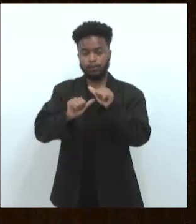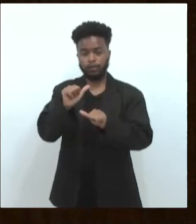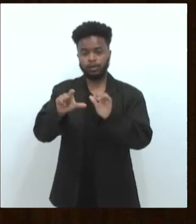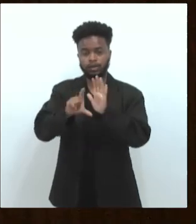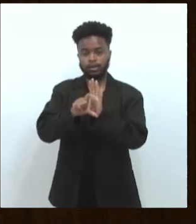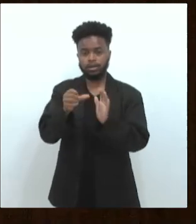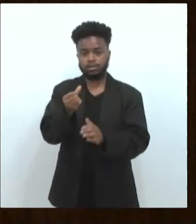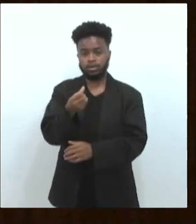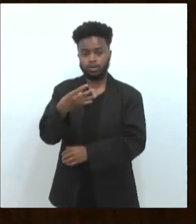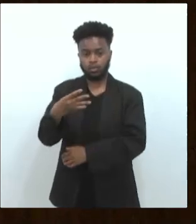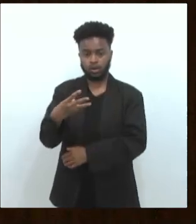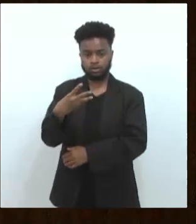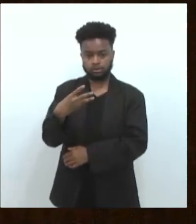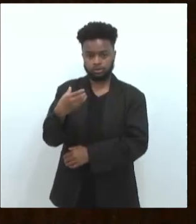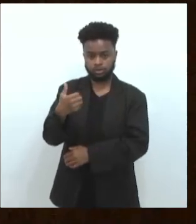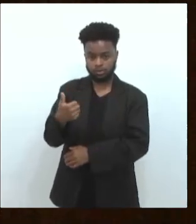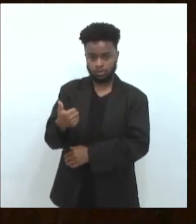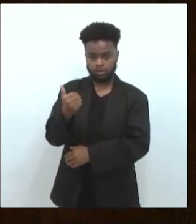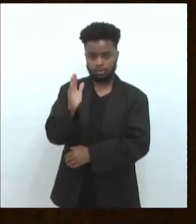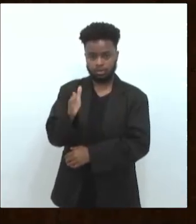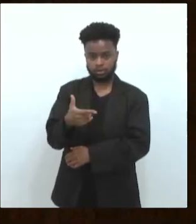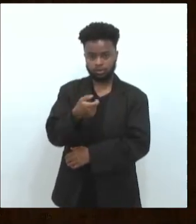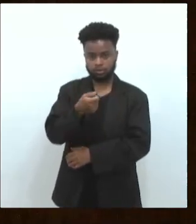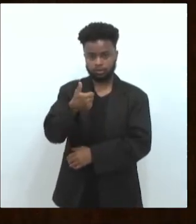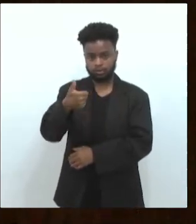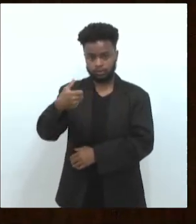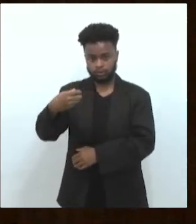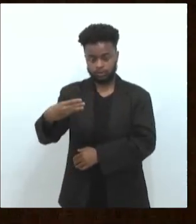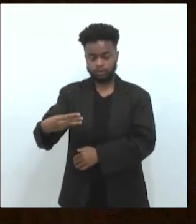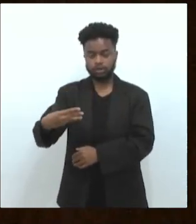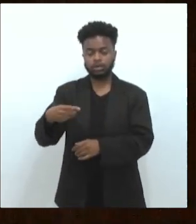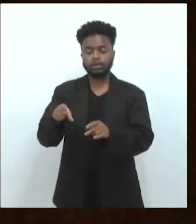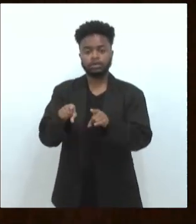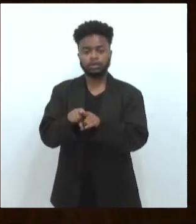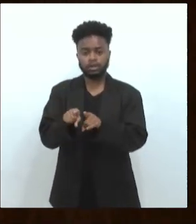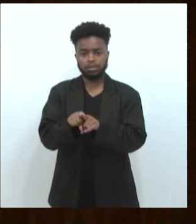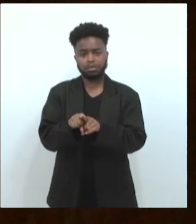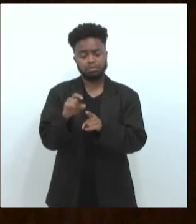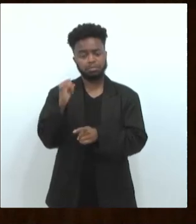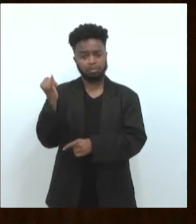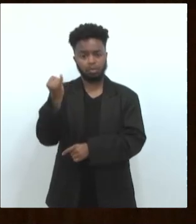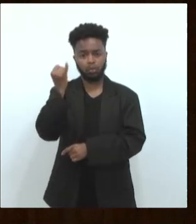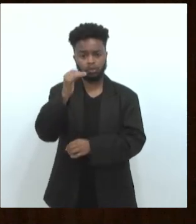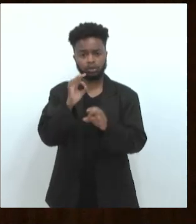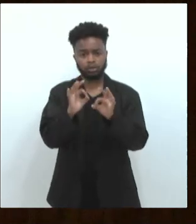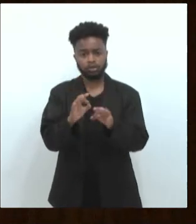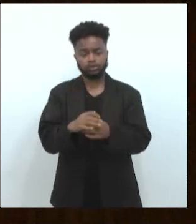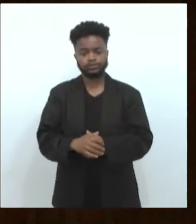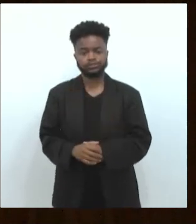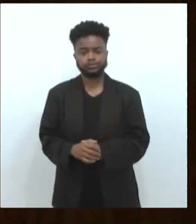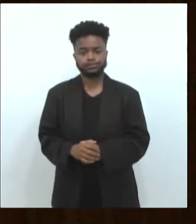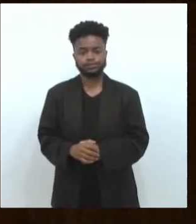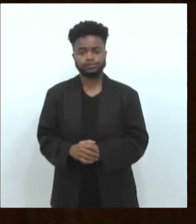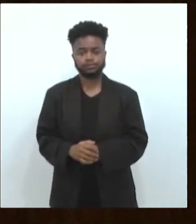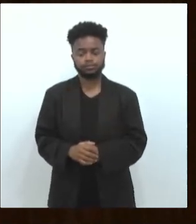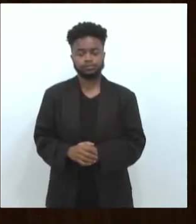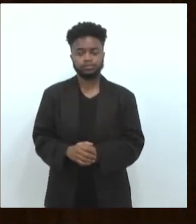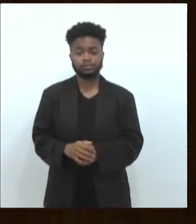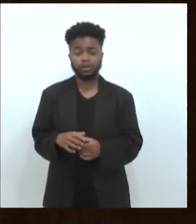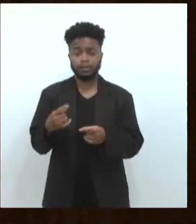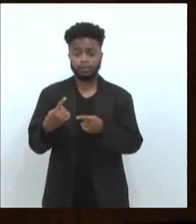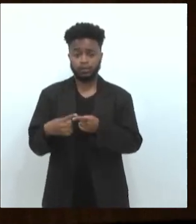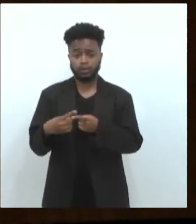de 2013 e é extremamente oportuno, porque o que